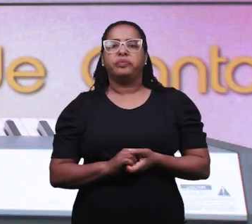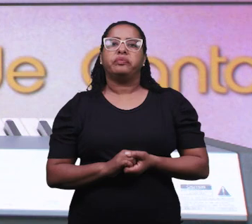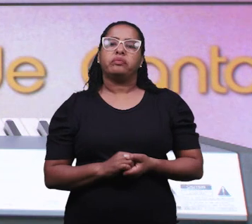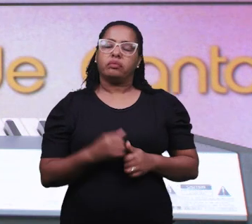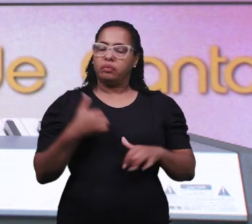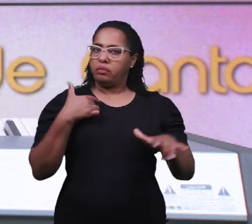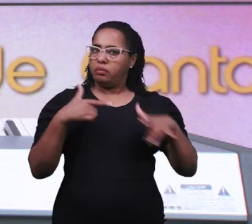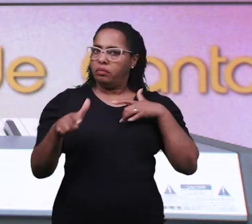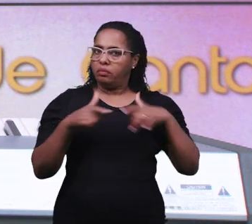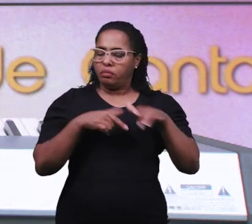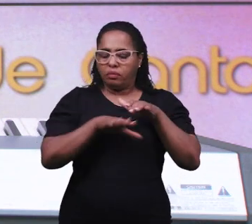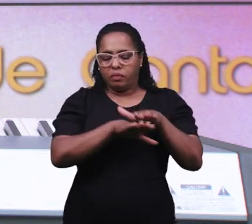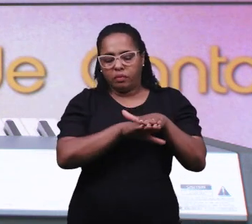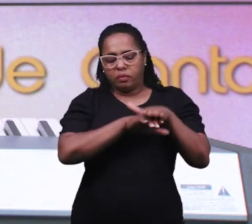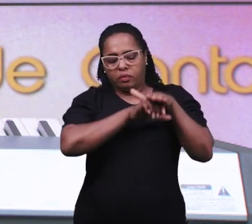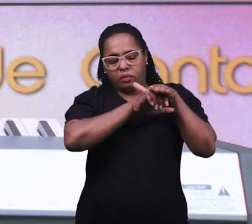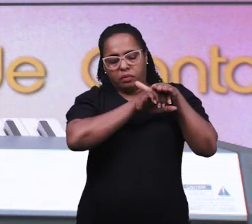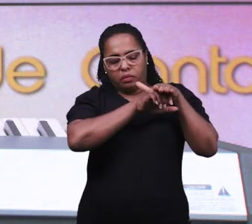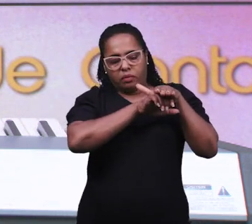Esse trabalho de